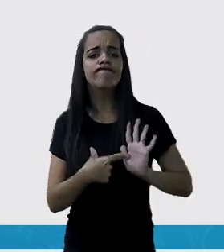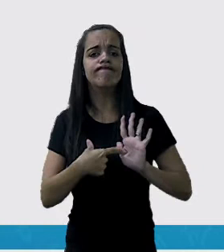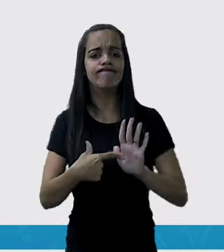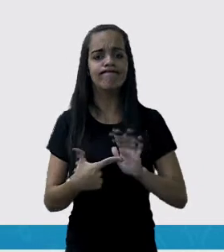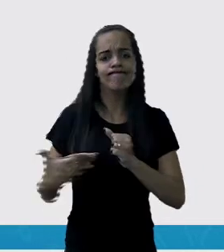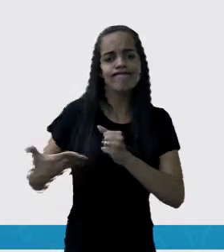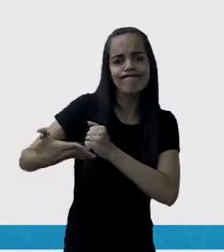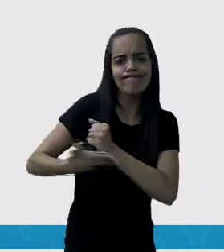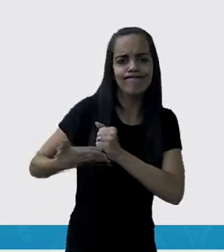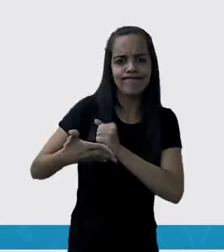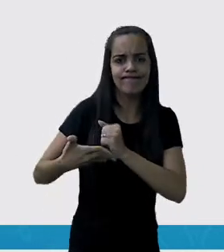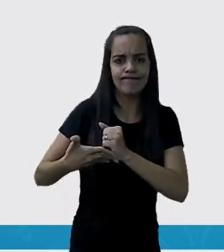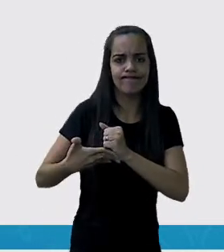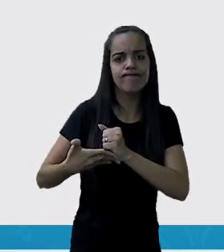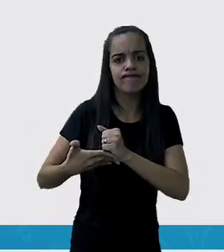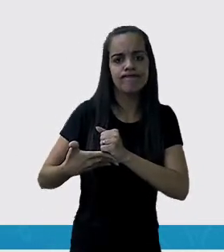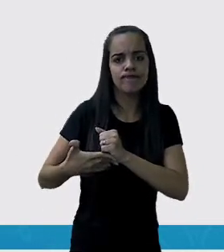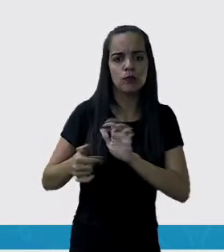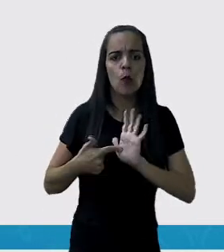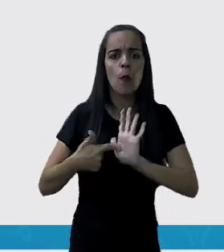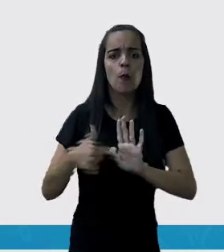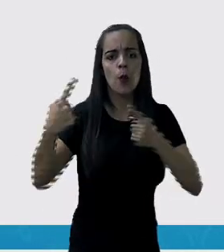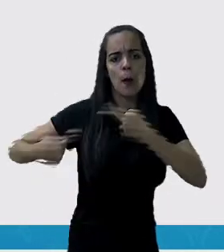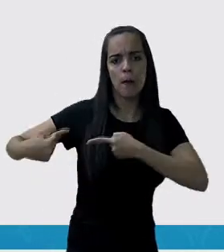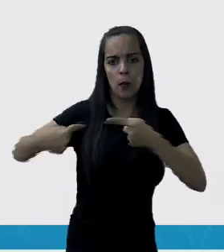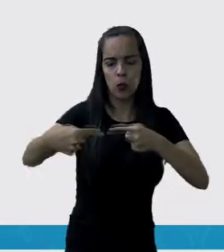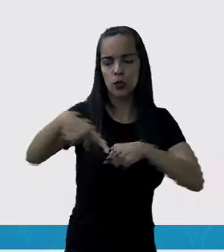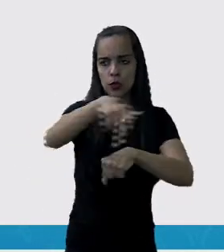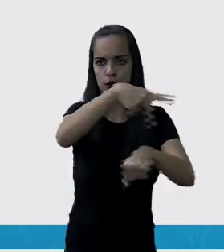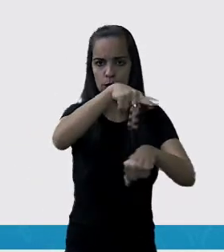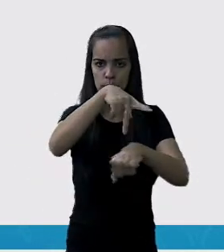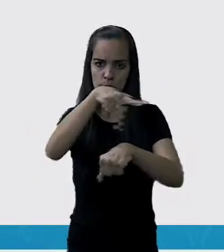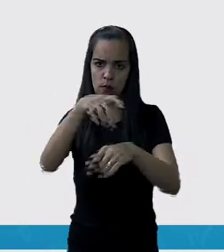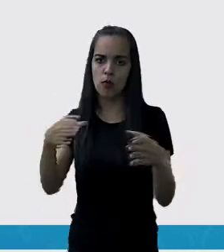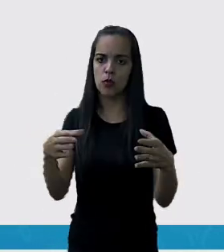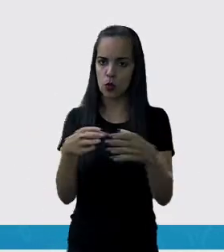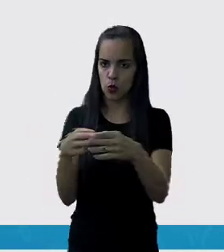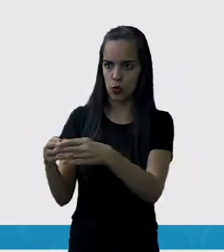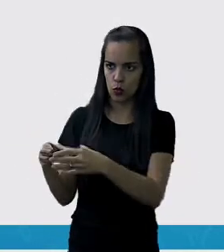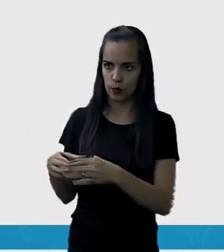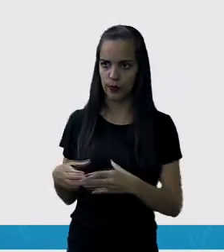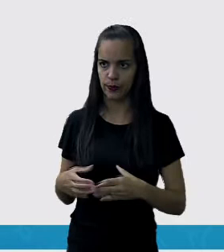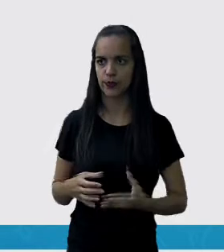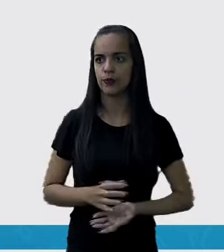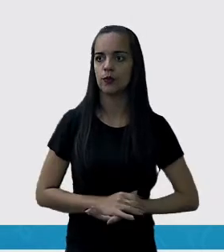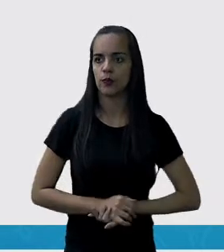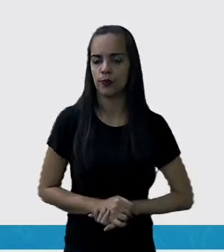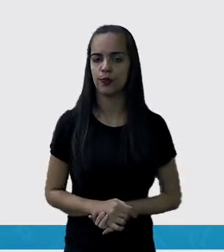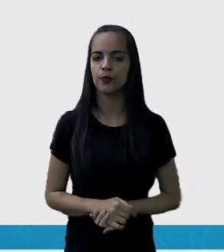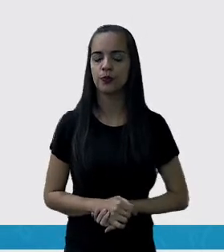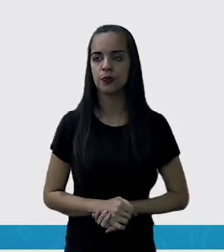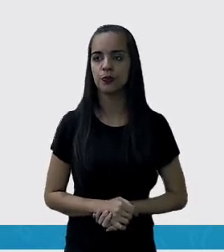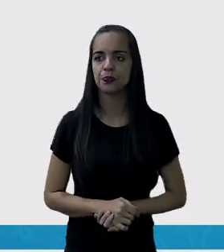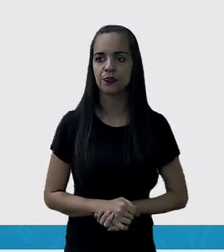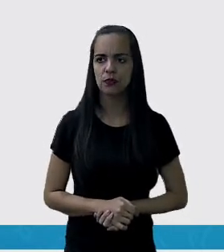as bases para uma futura unidade política dos países